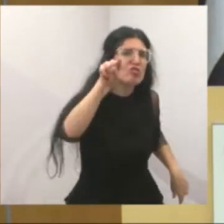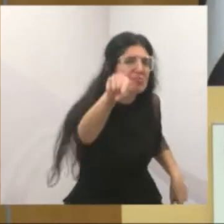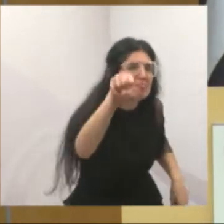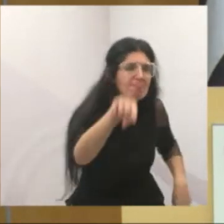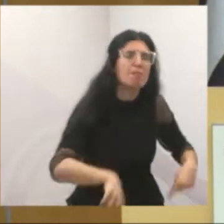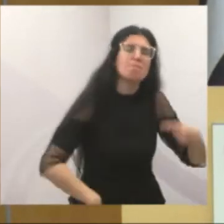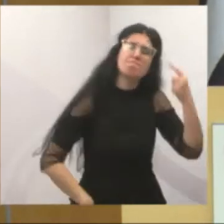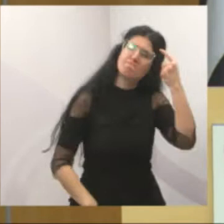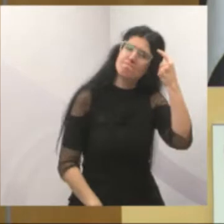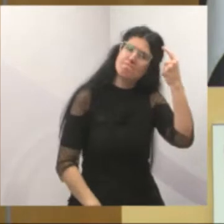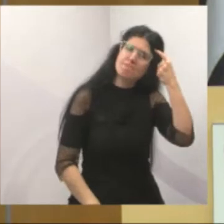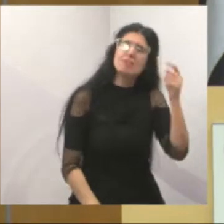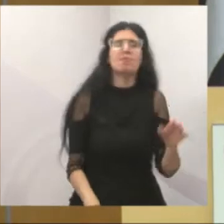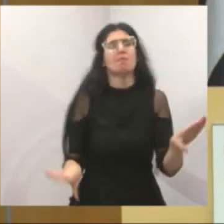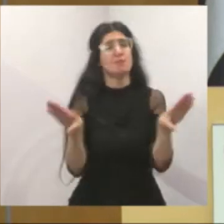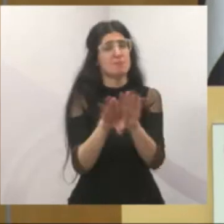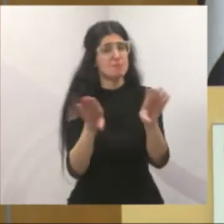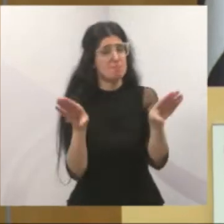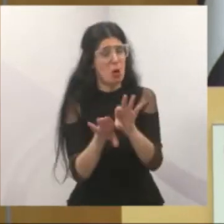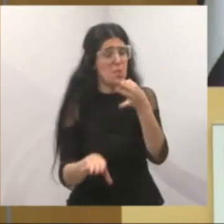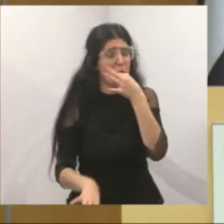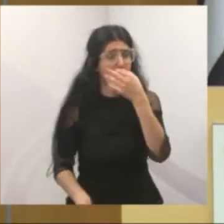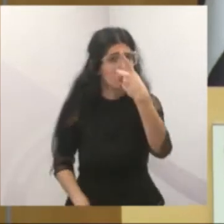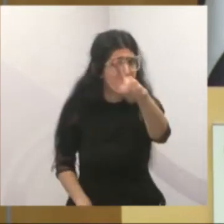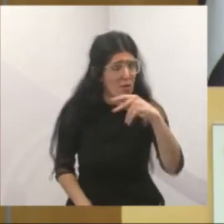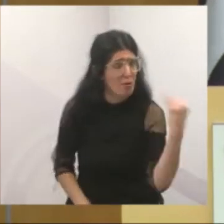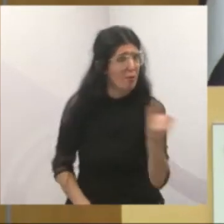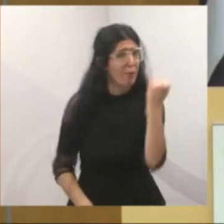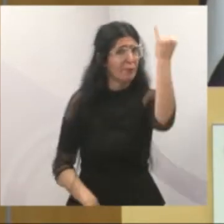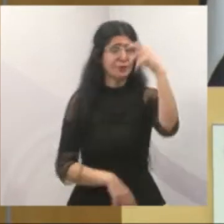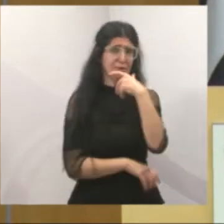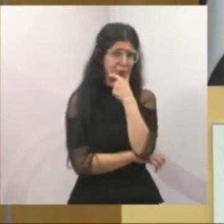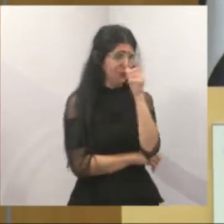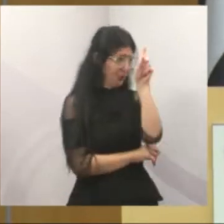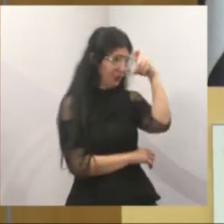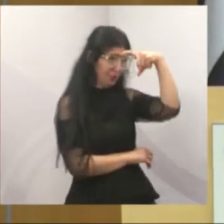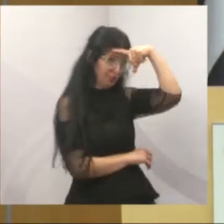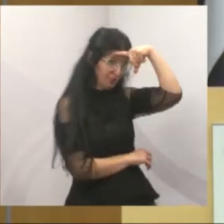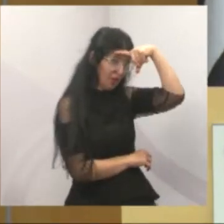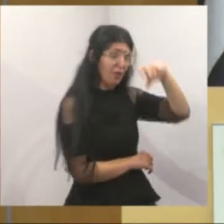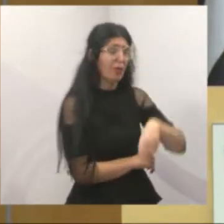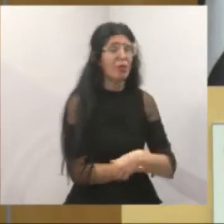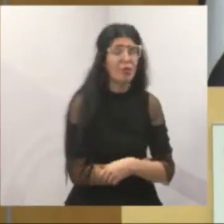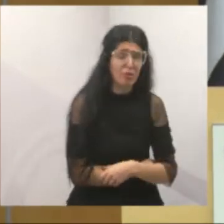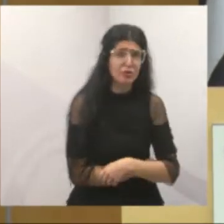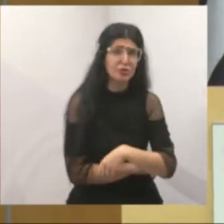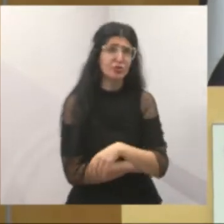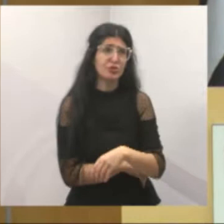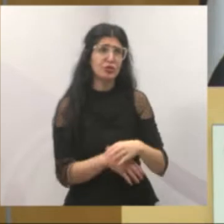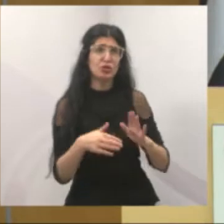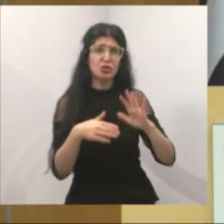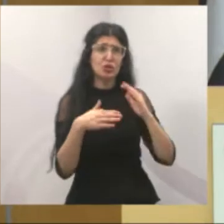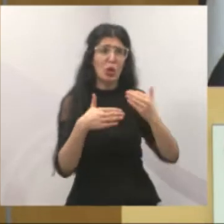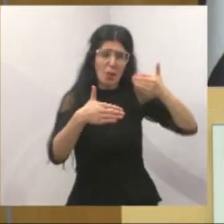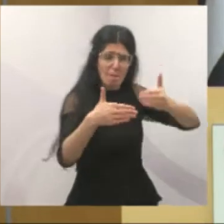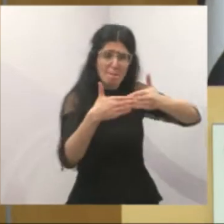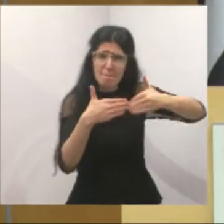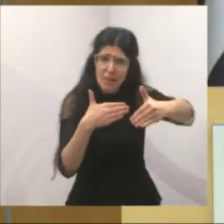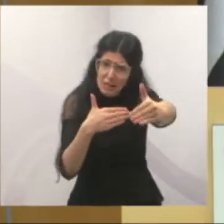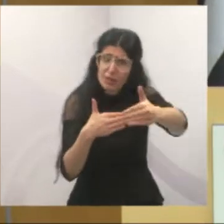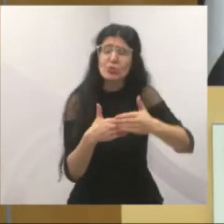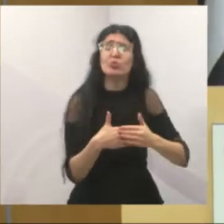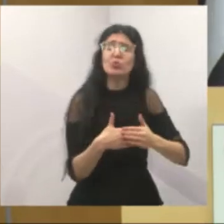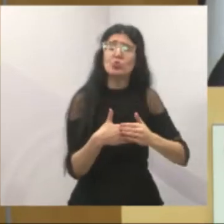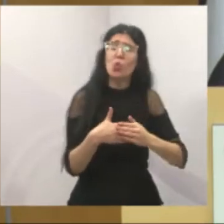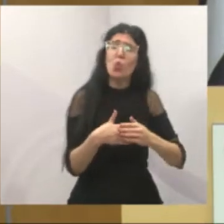suas conclusões com relação a esse hospital de campanha que foi construído aqui na